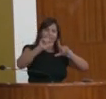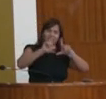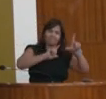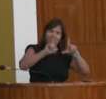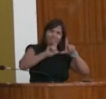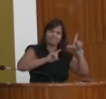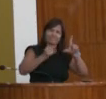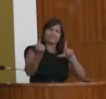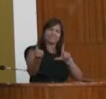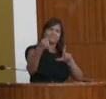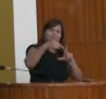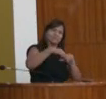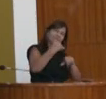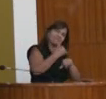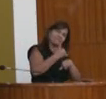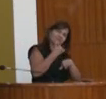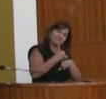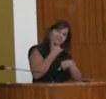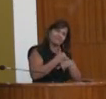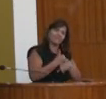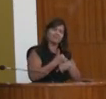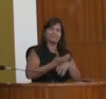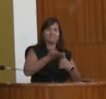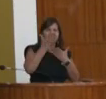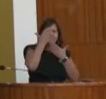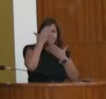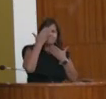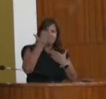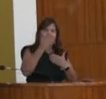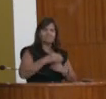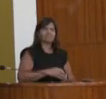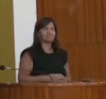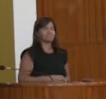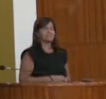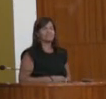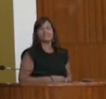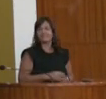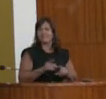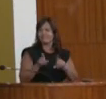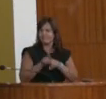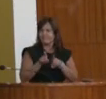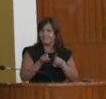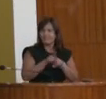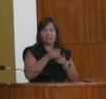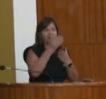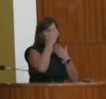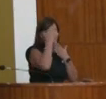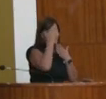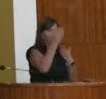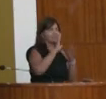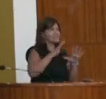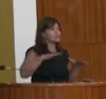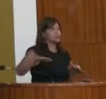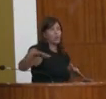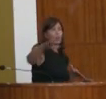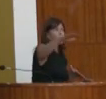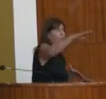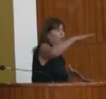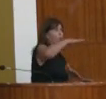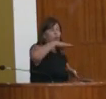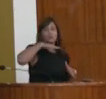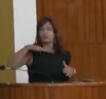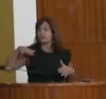ter vindo em Volta Redonda e cobrido essa audiência pública. E agradeço pessoalmente a presença de todos por